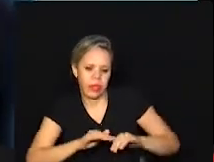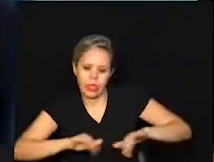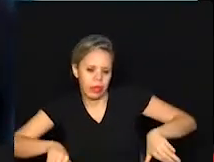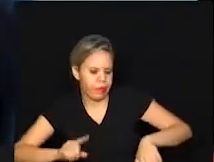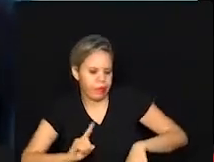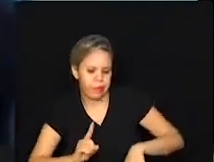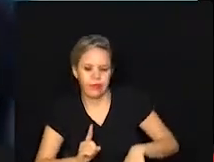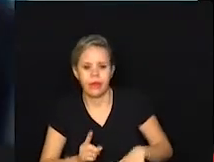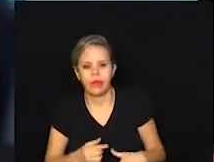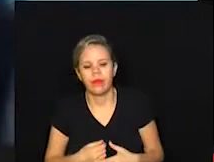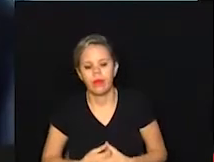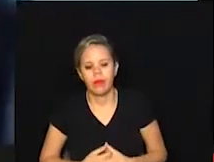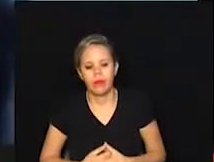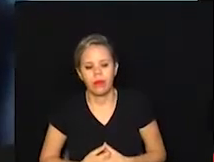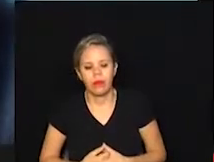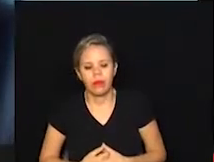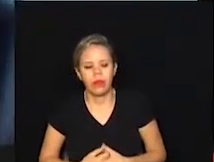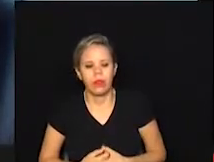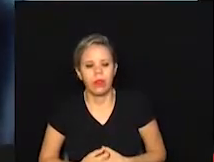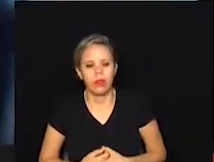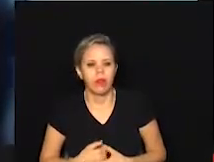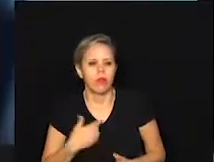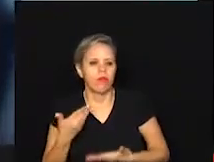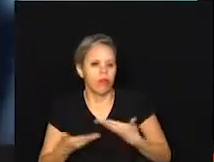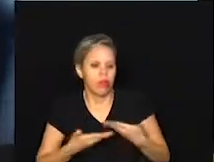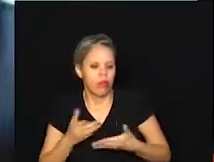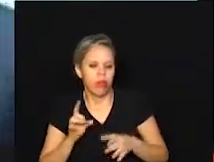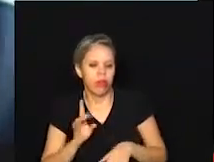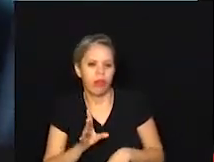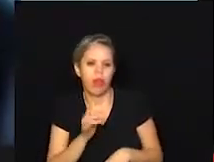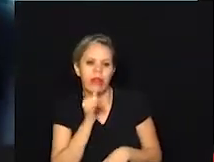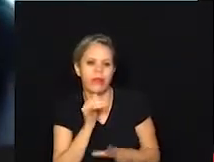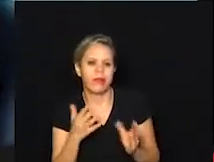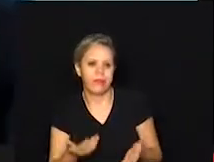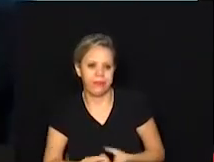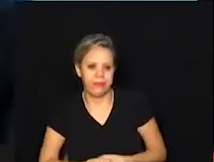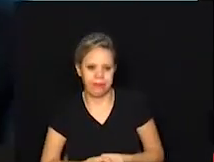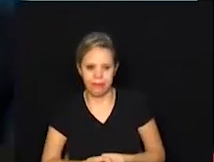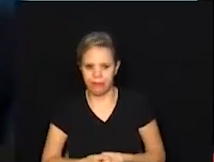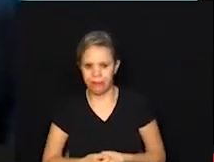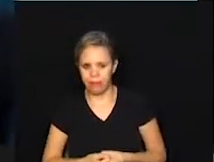separada, né, para tratar apenas dessa questão